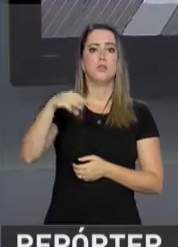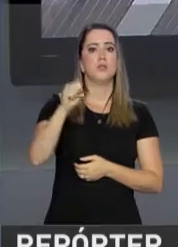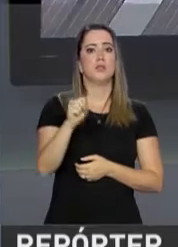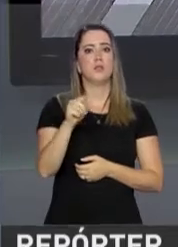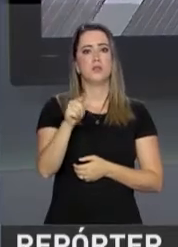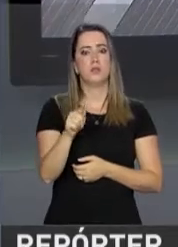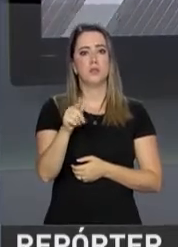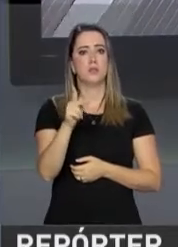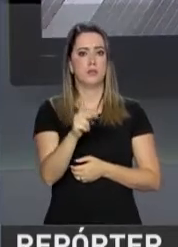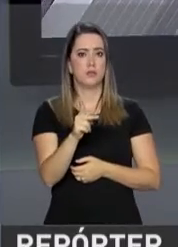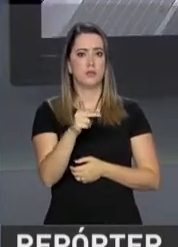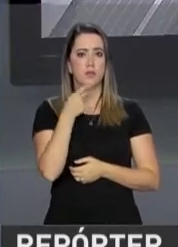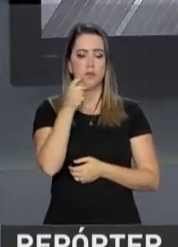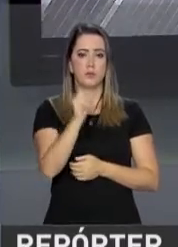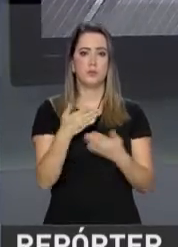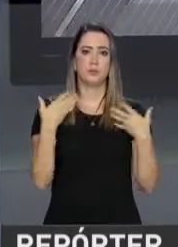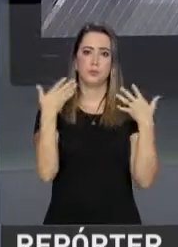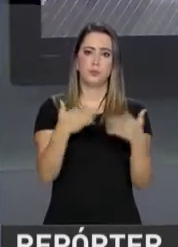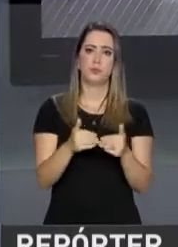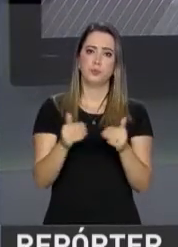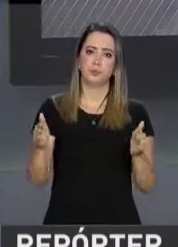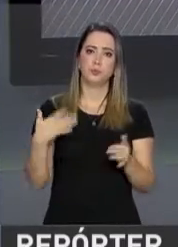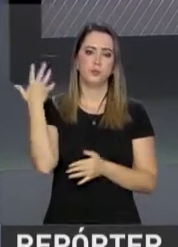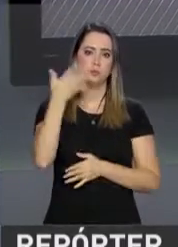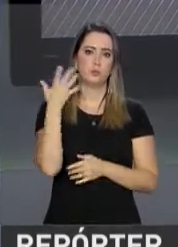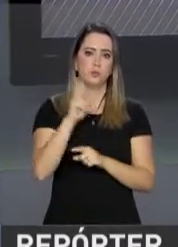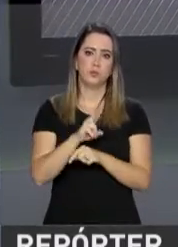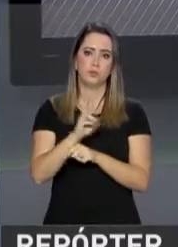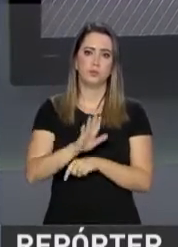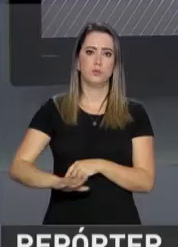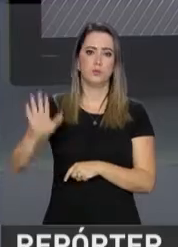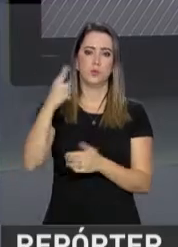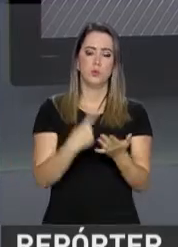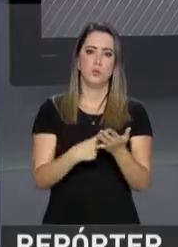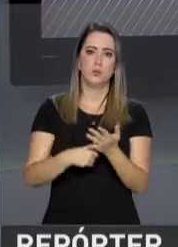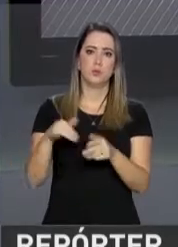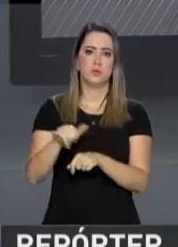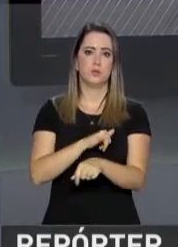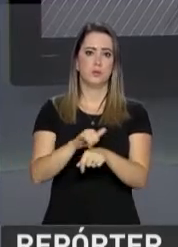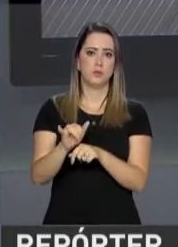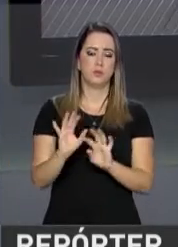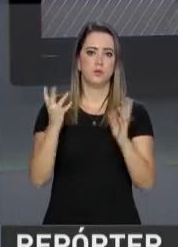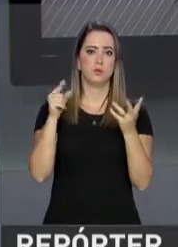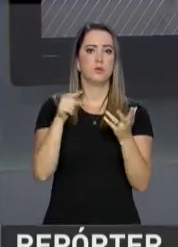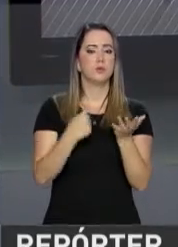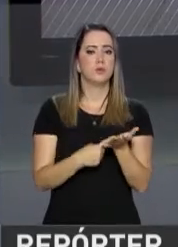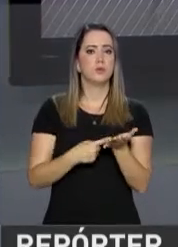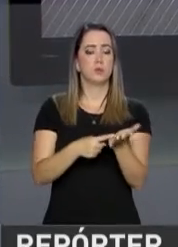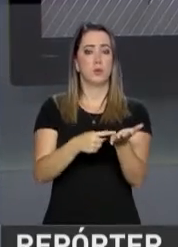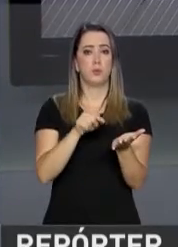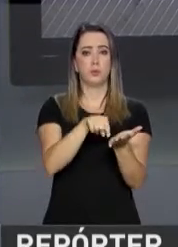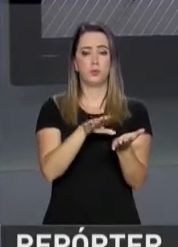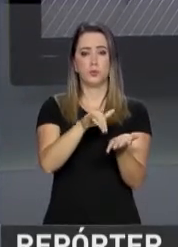moreira franco participou da abertura do seminário defesa nacional uma agenda estratégica o evento é promovido pela secretaria